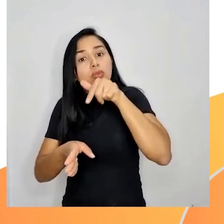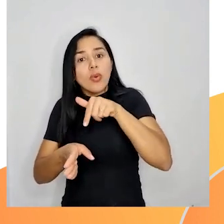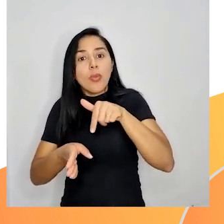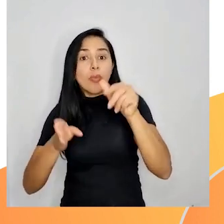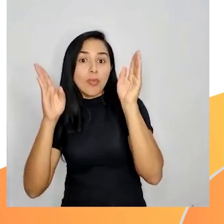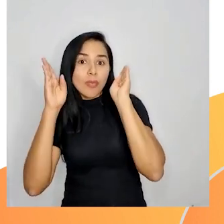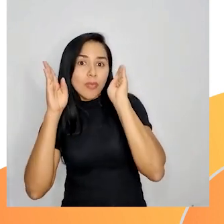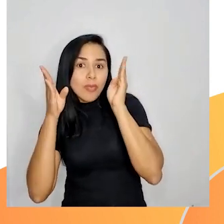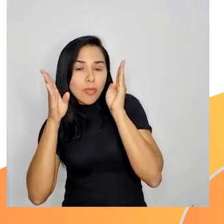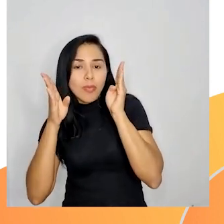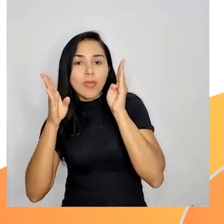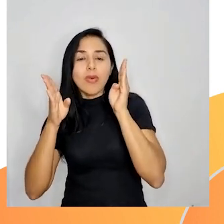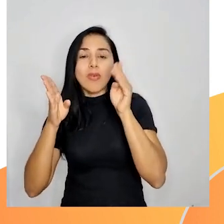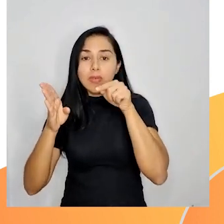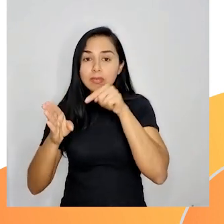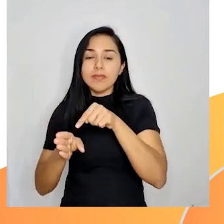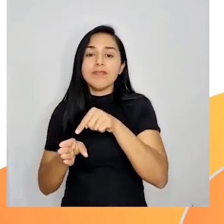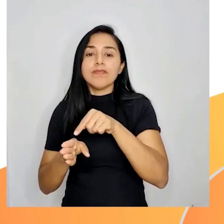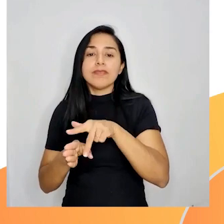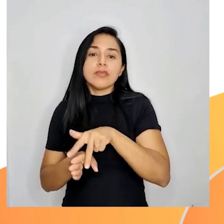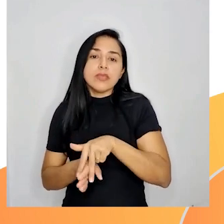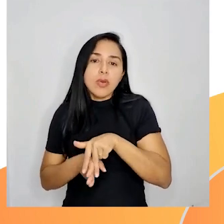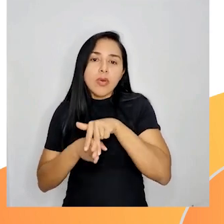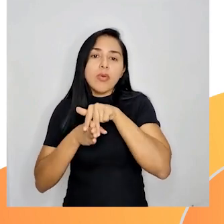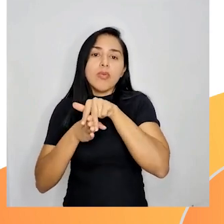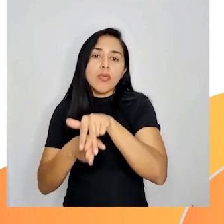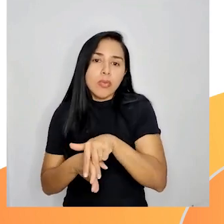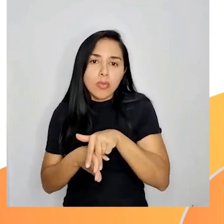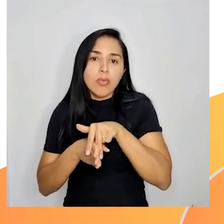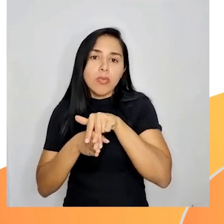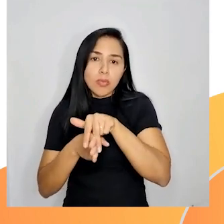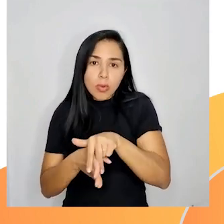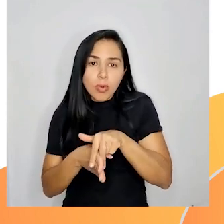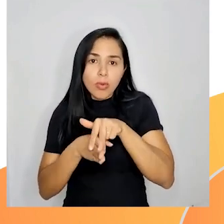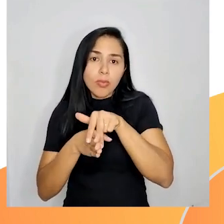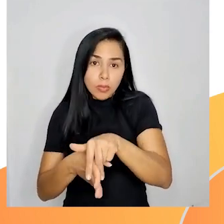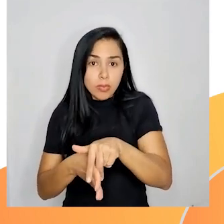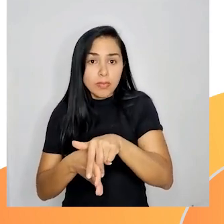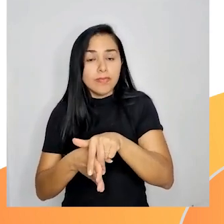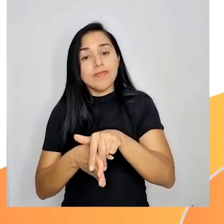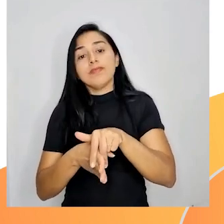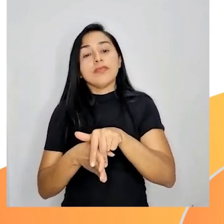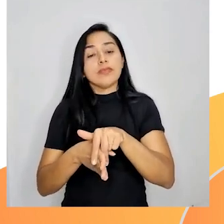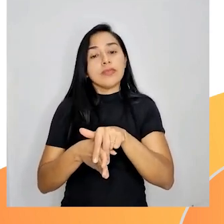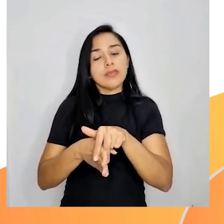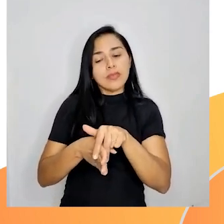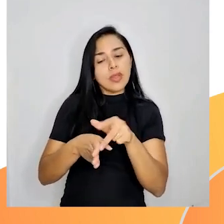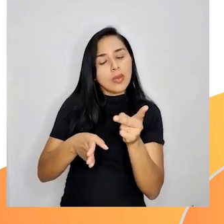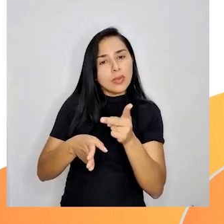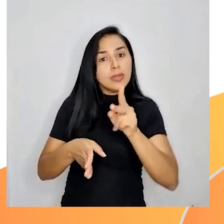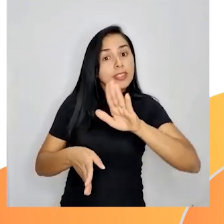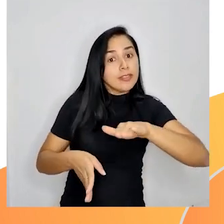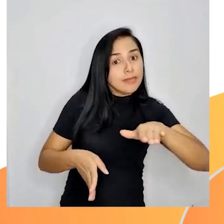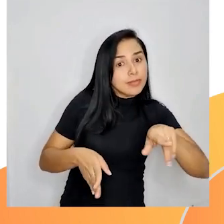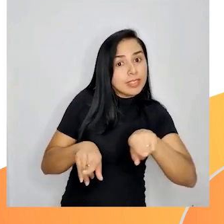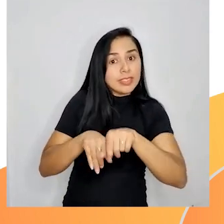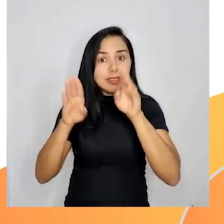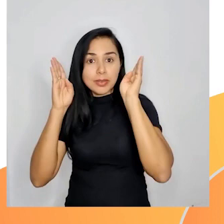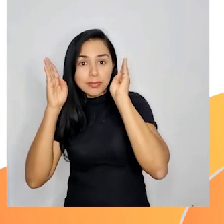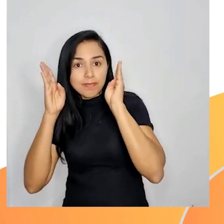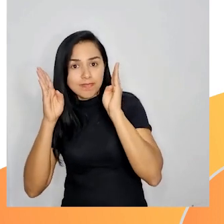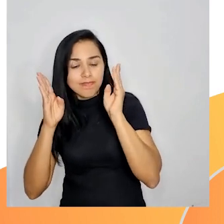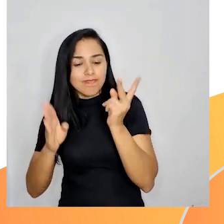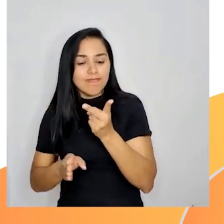crianças. Crianças e burros velhos. Ambos não poderiam estar na condição que